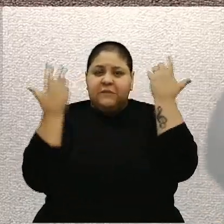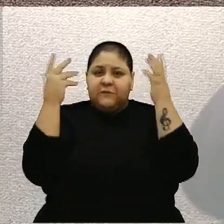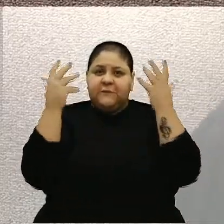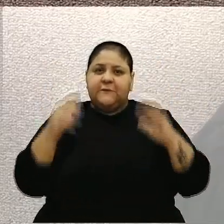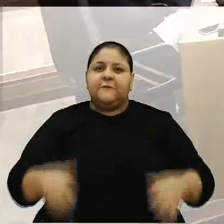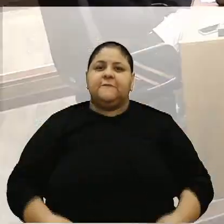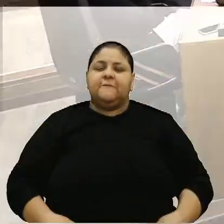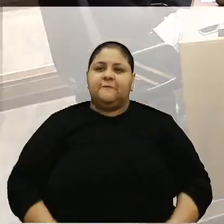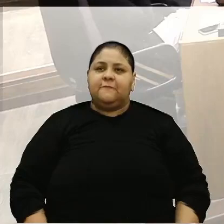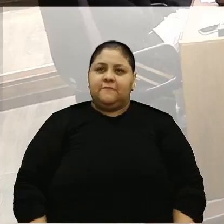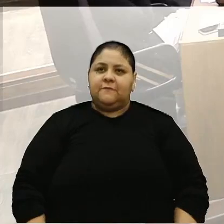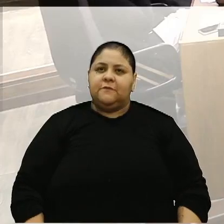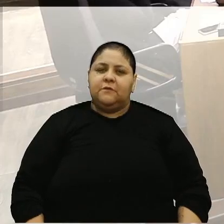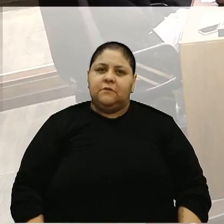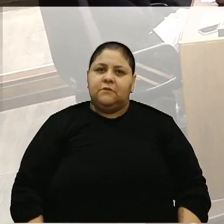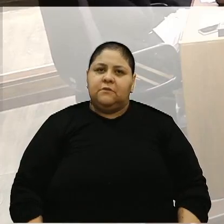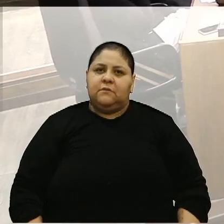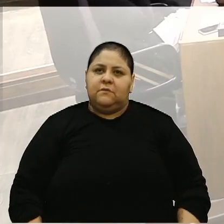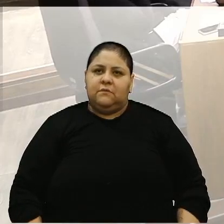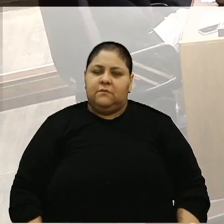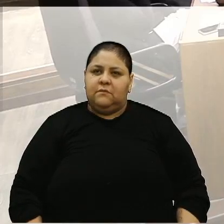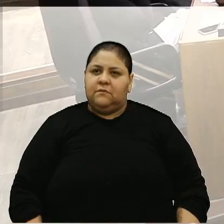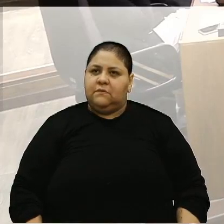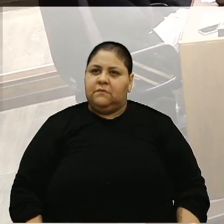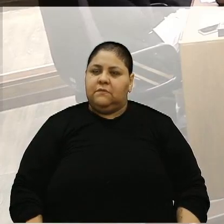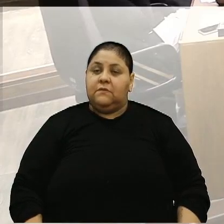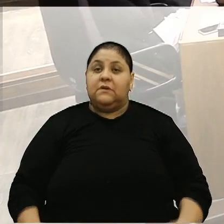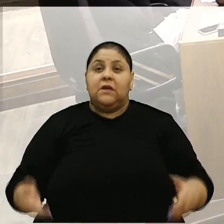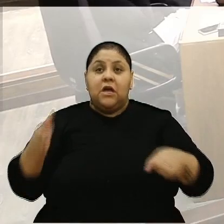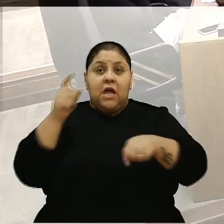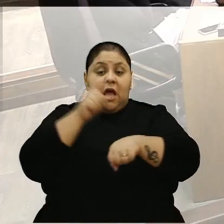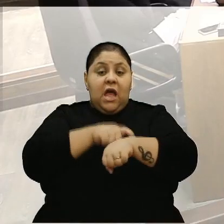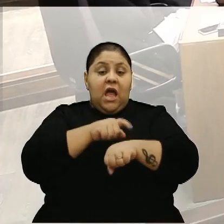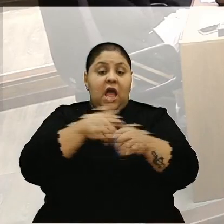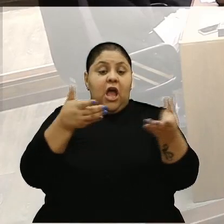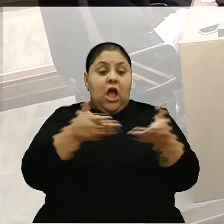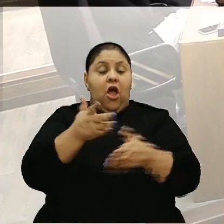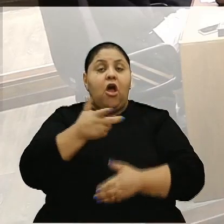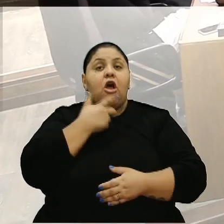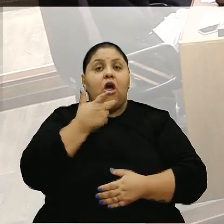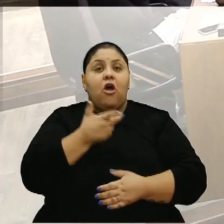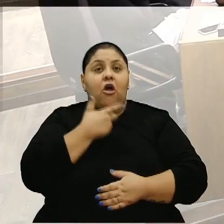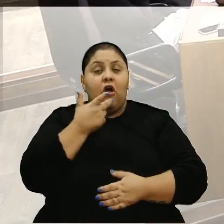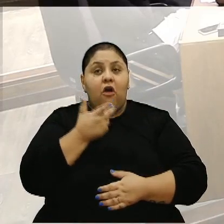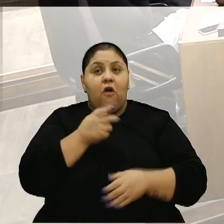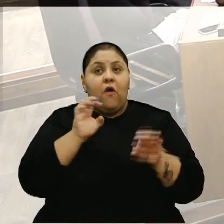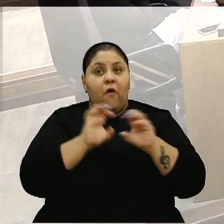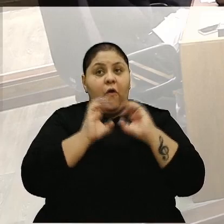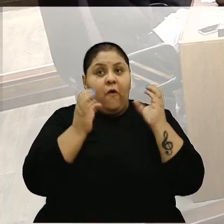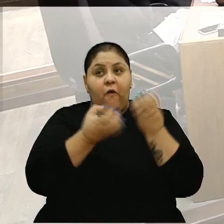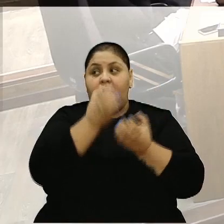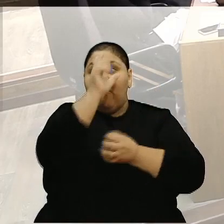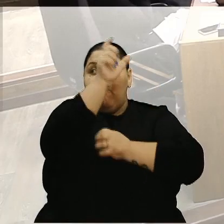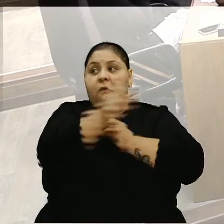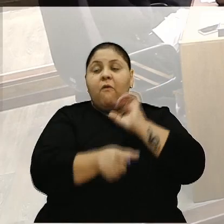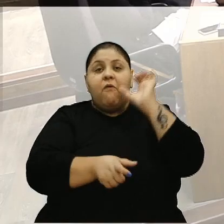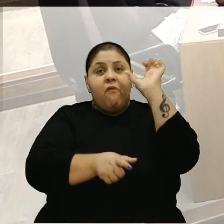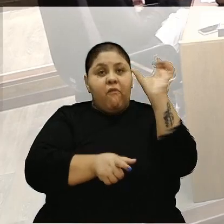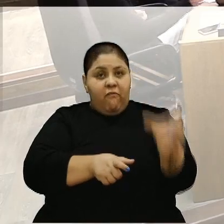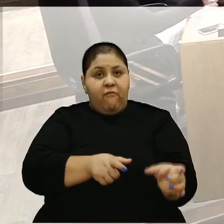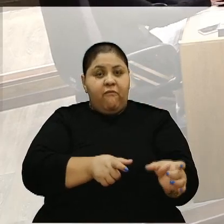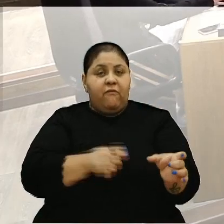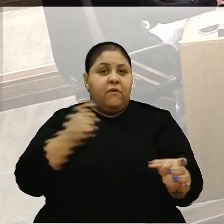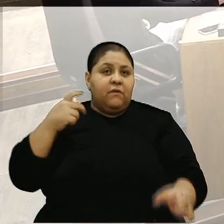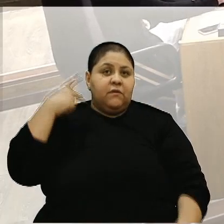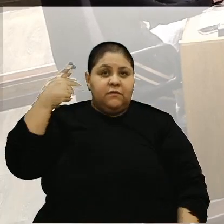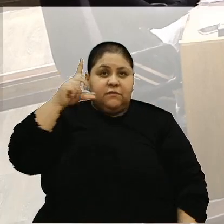Obrigado pela participação, vereador Lucas. Então, a hora é agora. Eu tenho dito para essas comunidades, as pessoas, vereador Schalco, na qual a